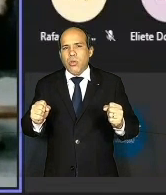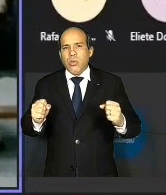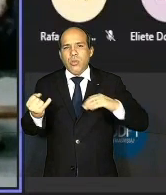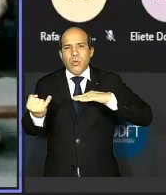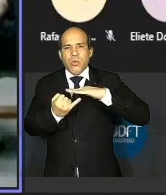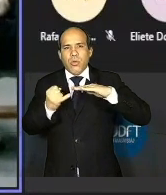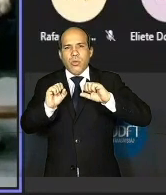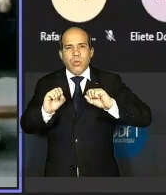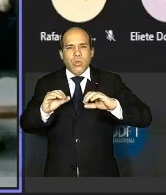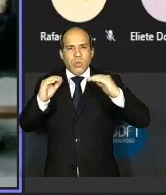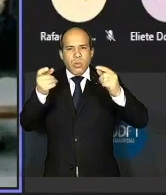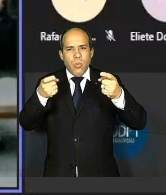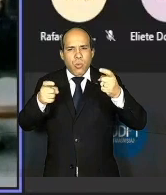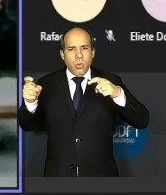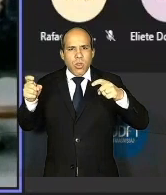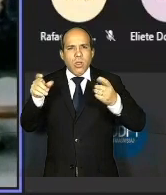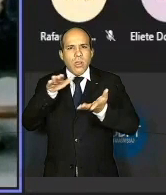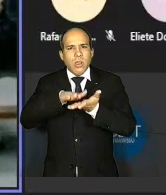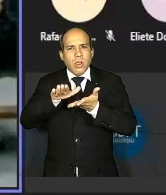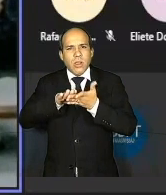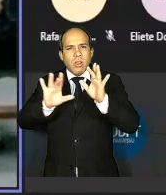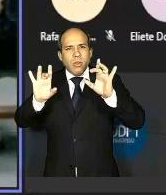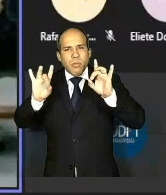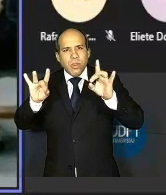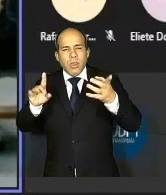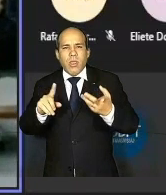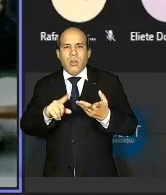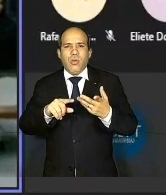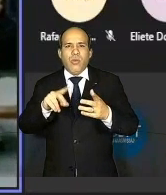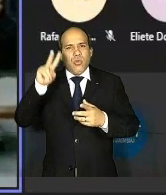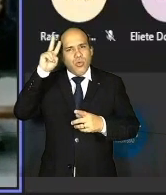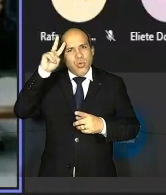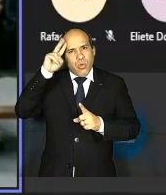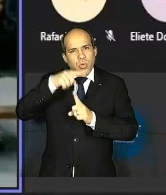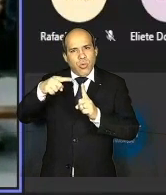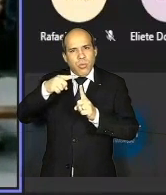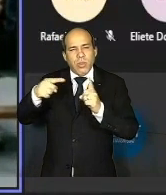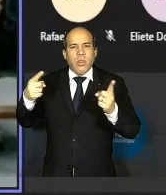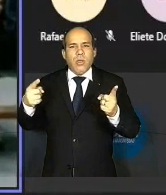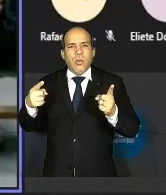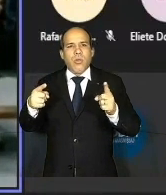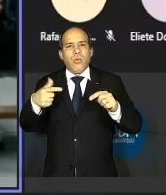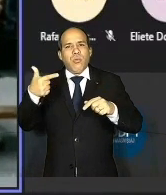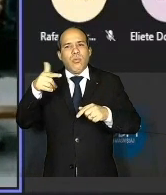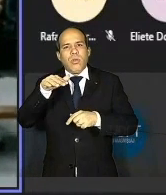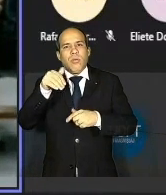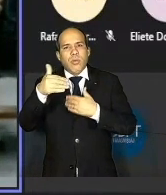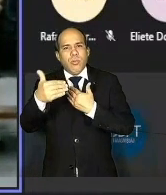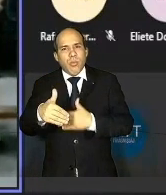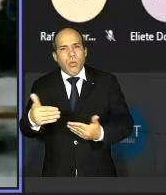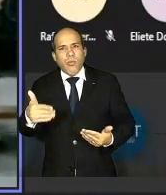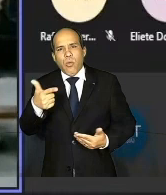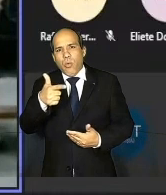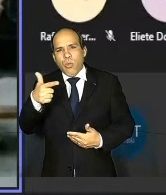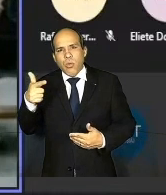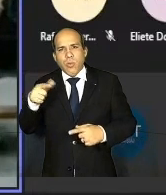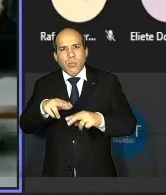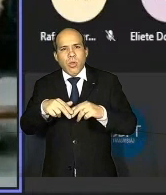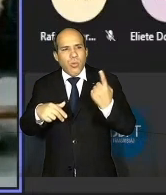pela confecção de documentos como declarações específicas, histórico parcial, segunda chamada de provas, dentre